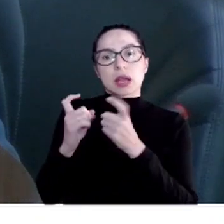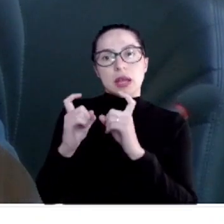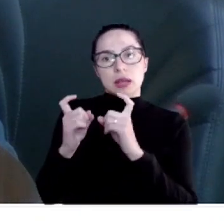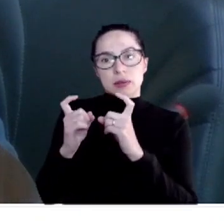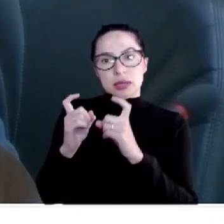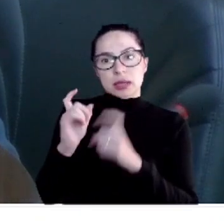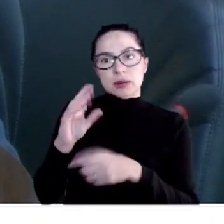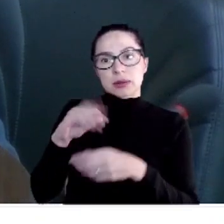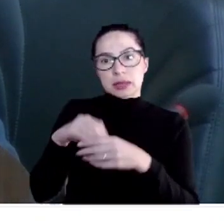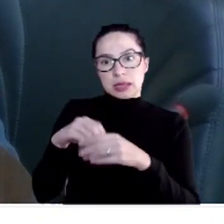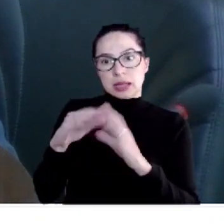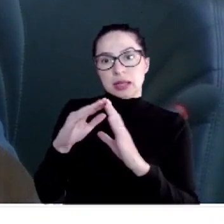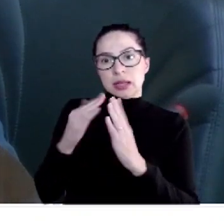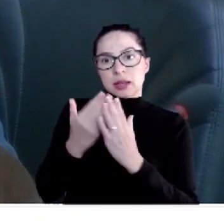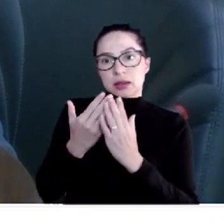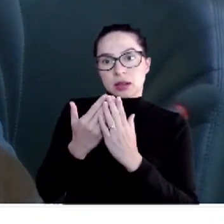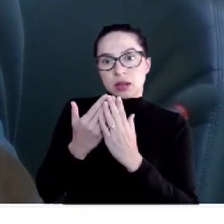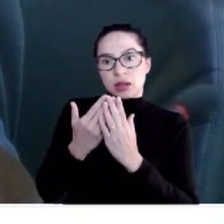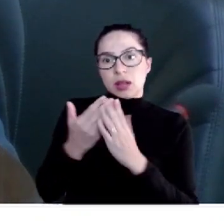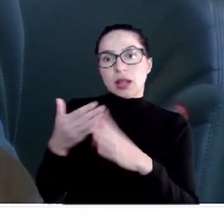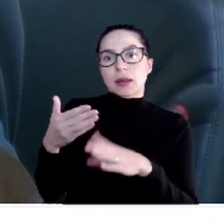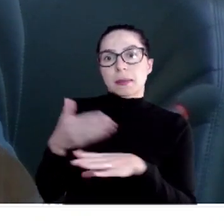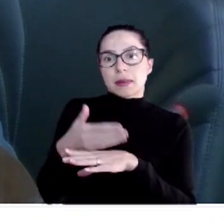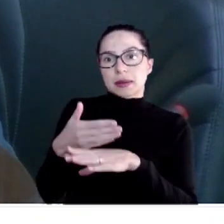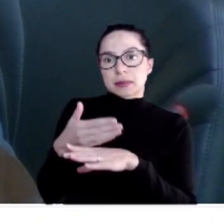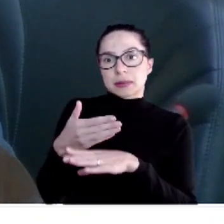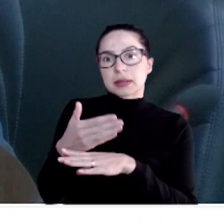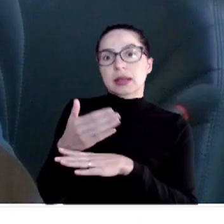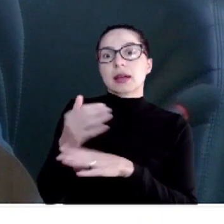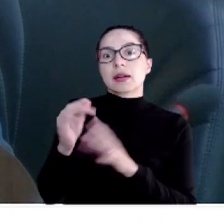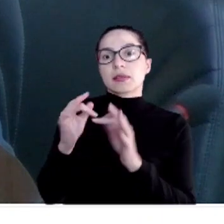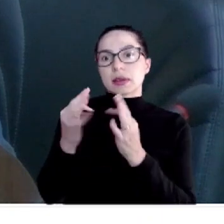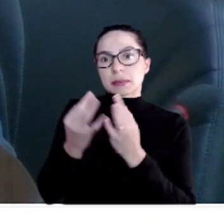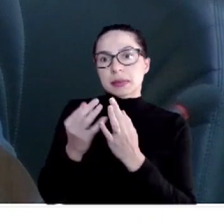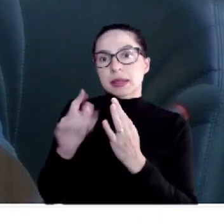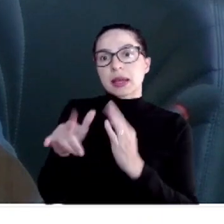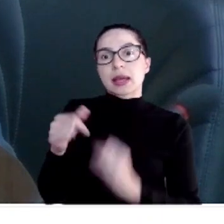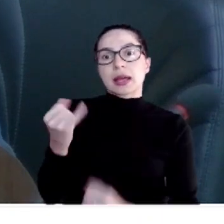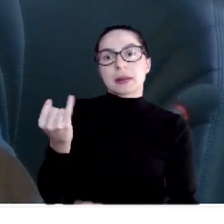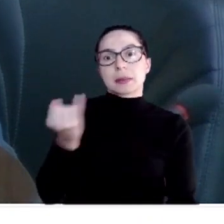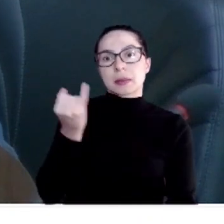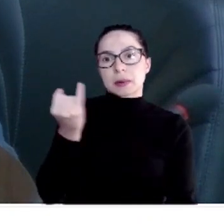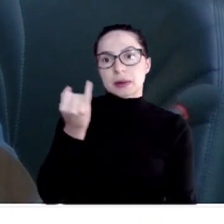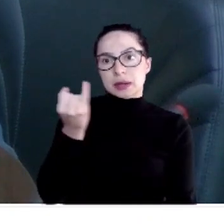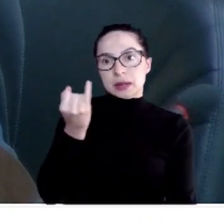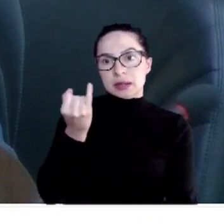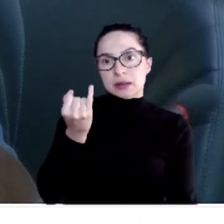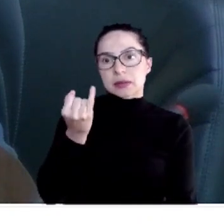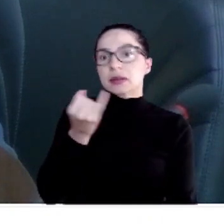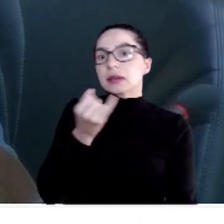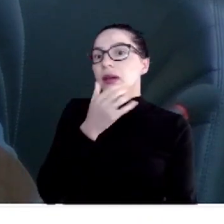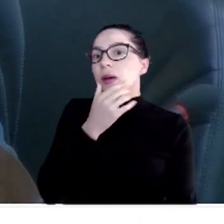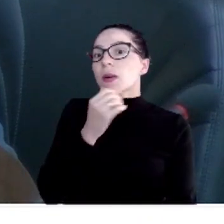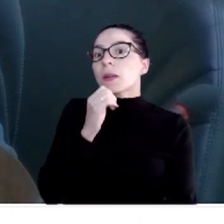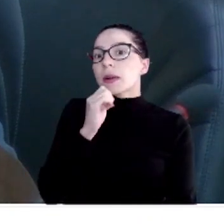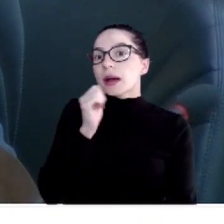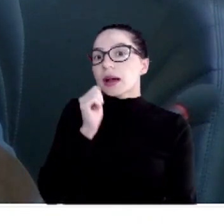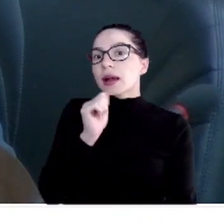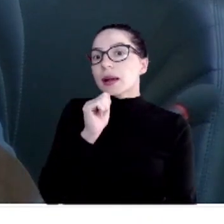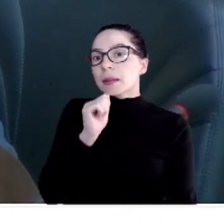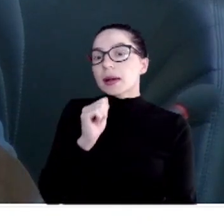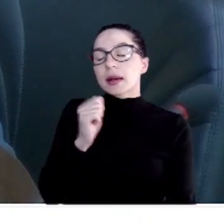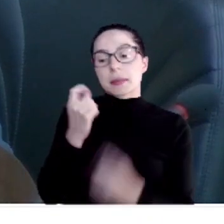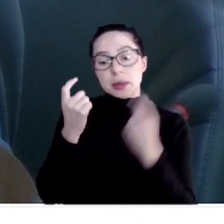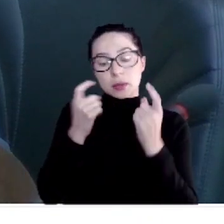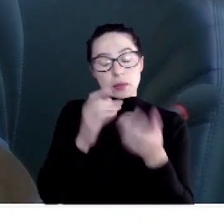uma escola, a frequência dos pais é de fundamental importância. Aqueles pais que se preocupam também, né, que abrem o caderno, vê a